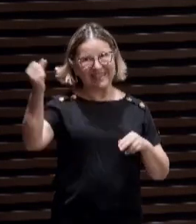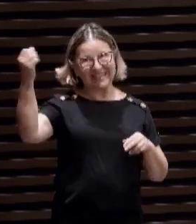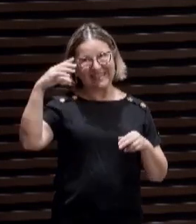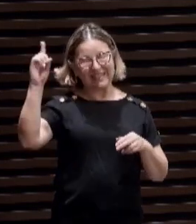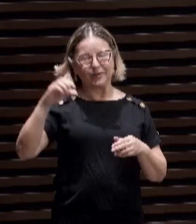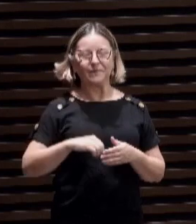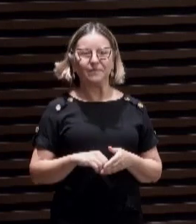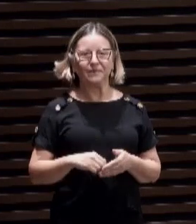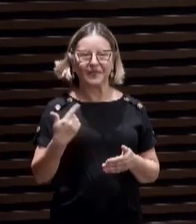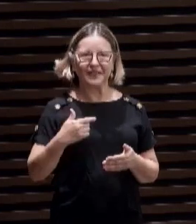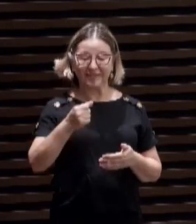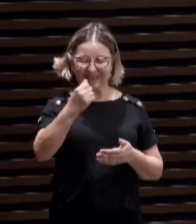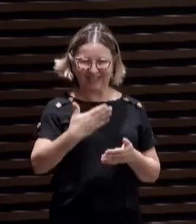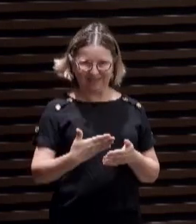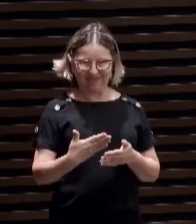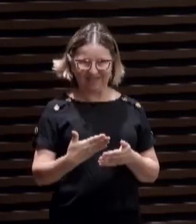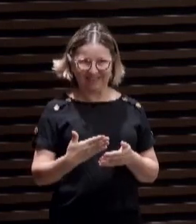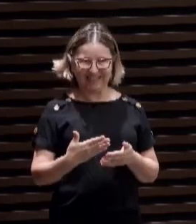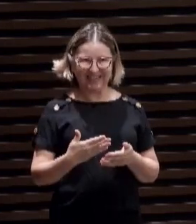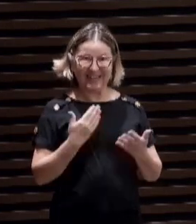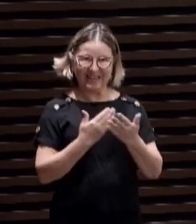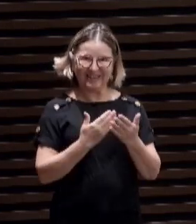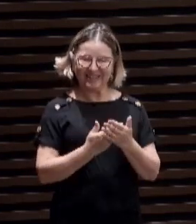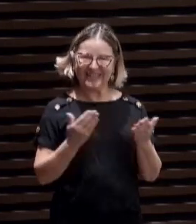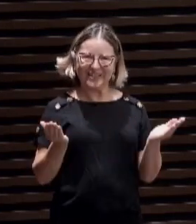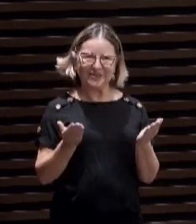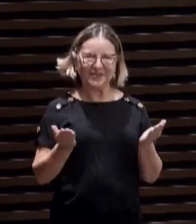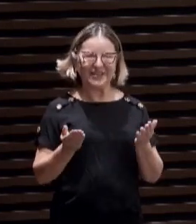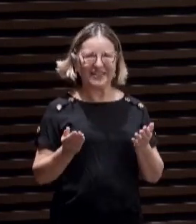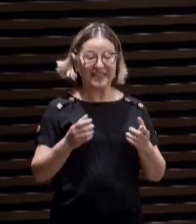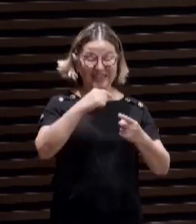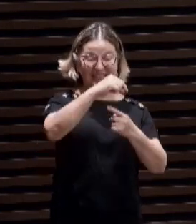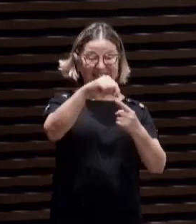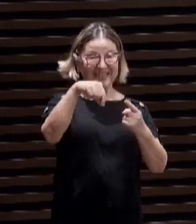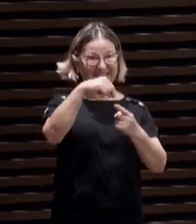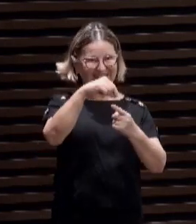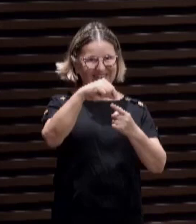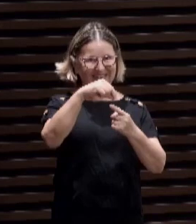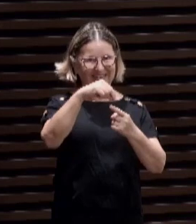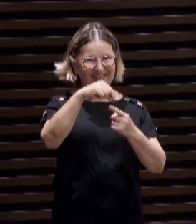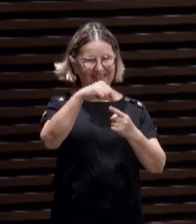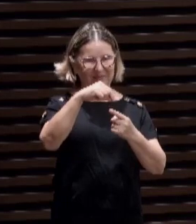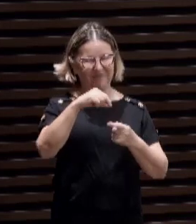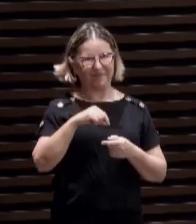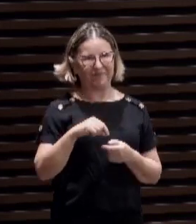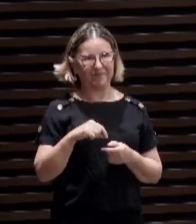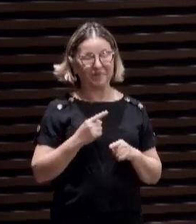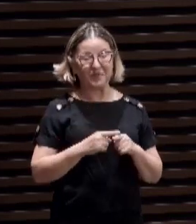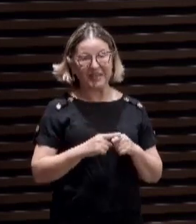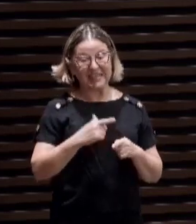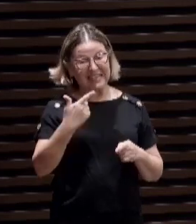cristãos, é esse que nós vamos hoje discorrer, que é a santificação, sem a qual